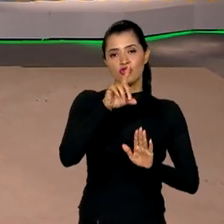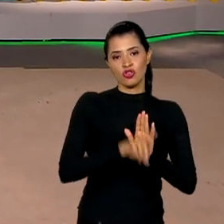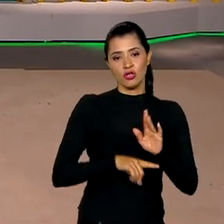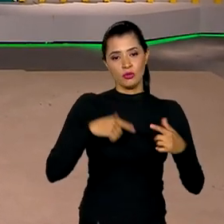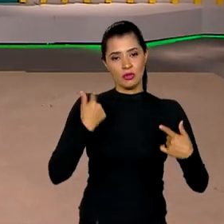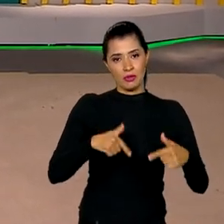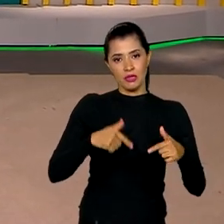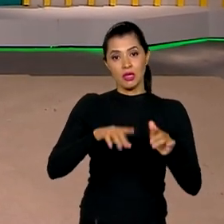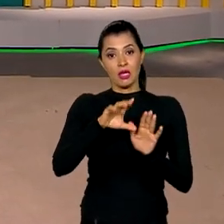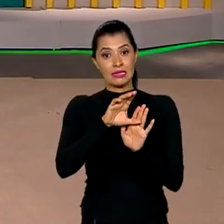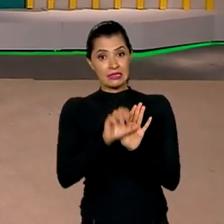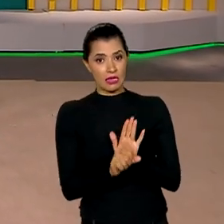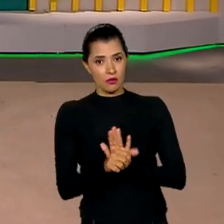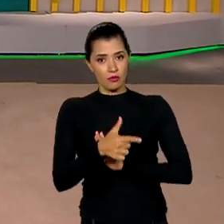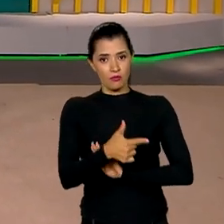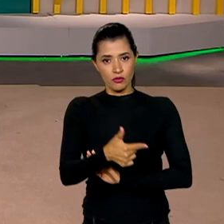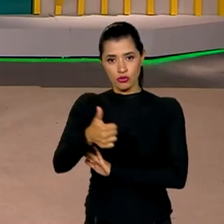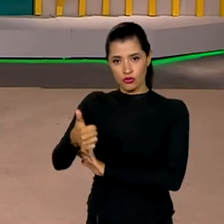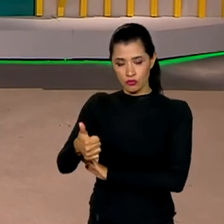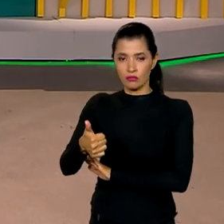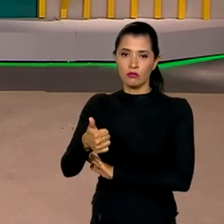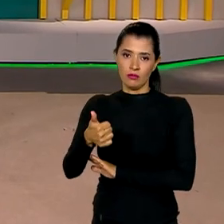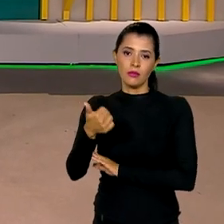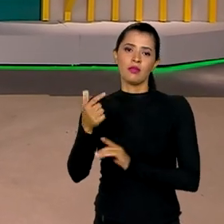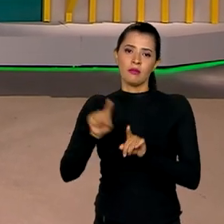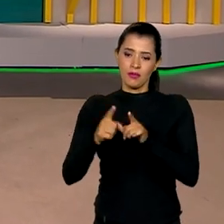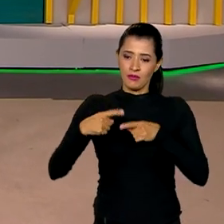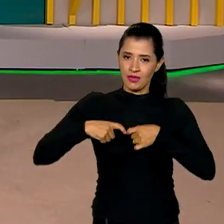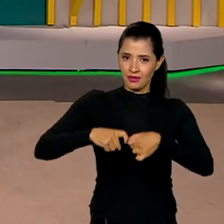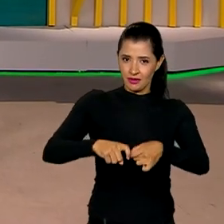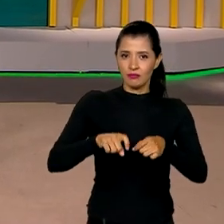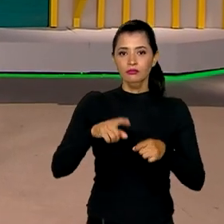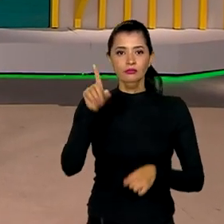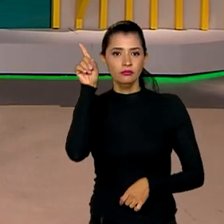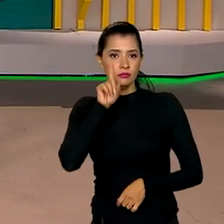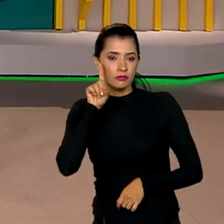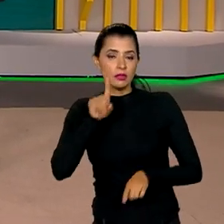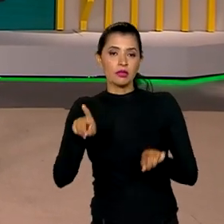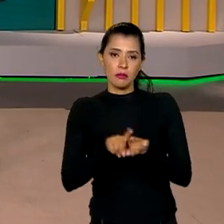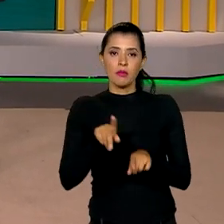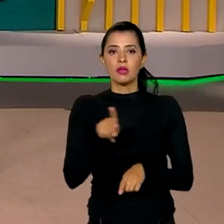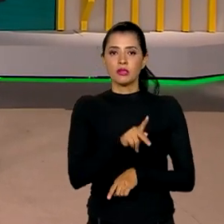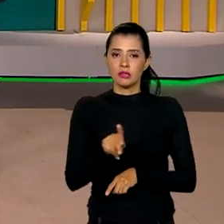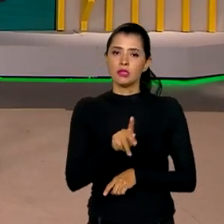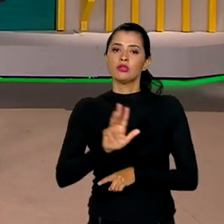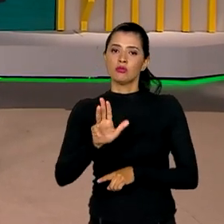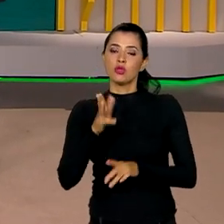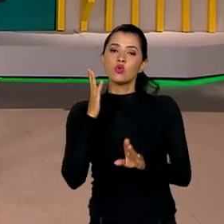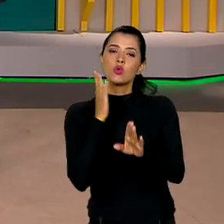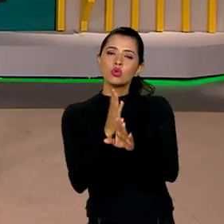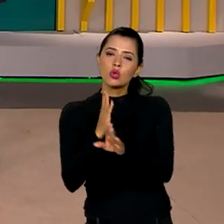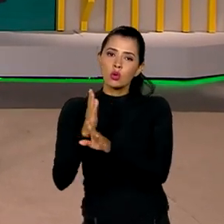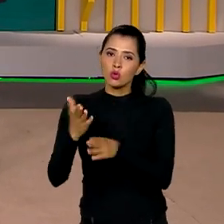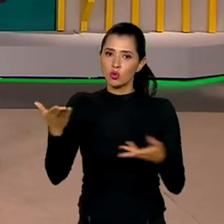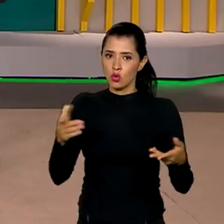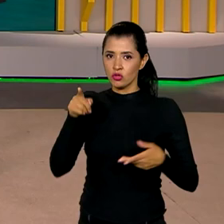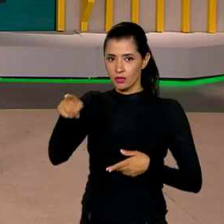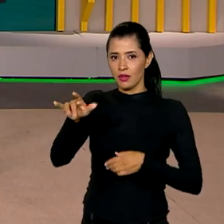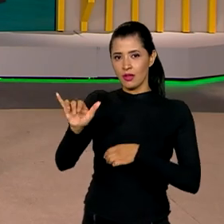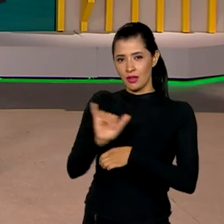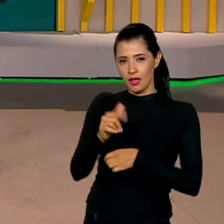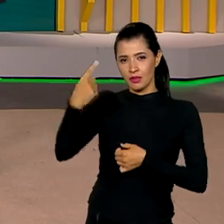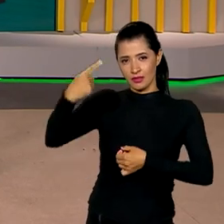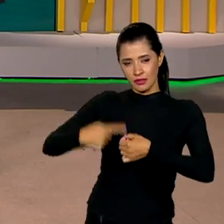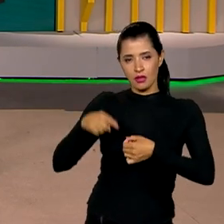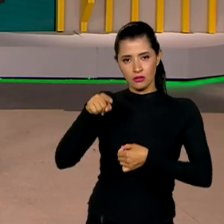século XXI. Além dessa parceria com os Estados Unidos, o presidente Lula teve uma série de encontros hoje nesta cidade, Nova York,